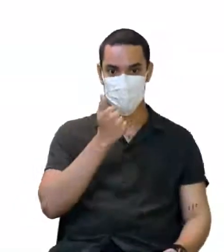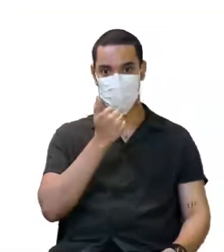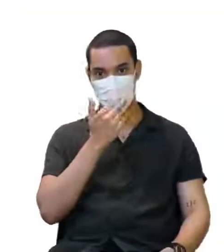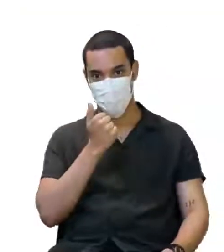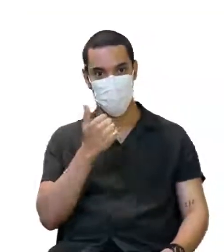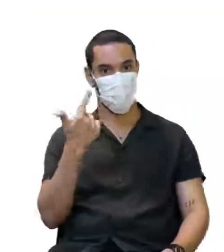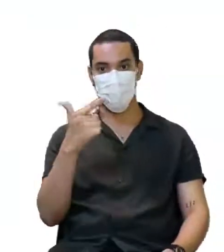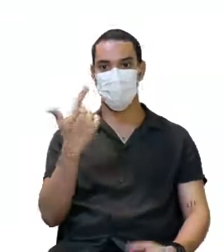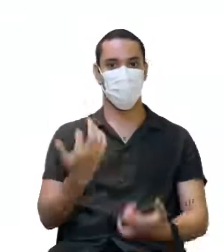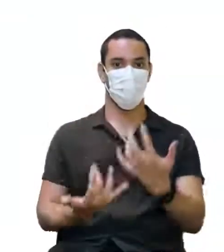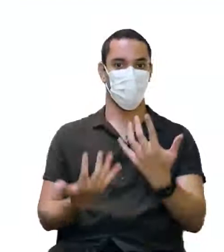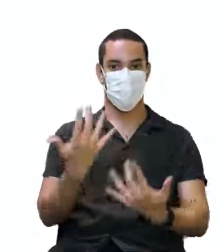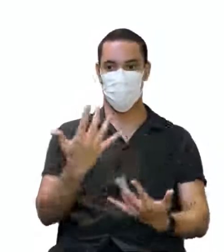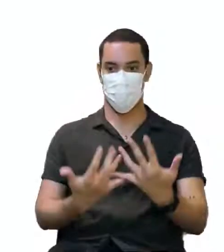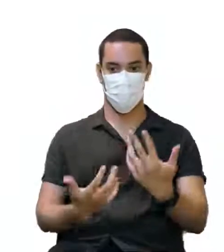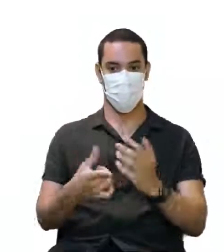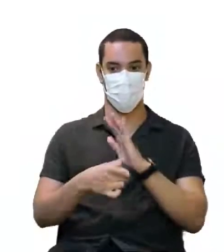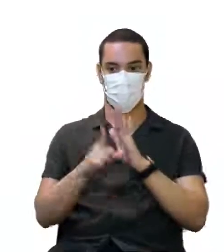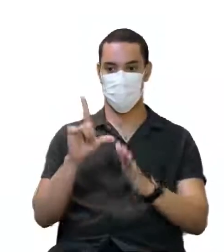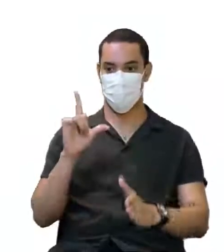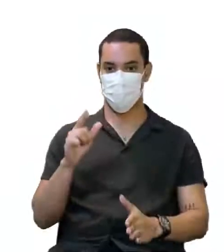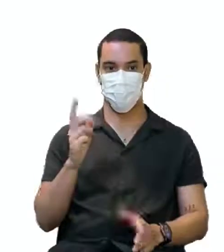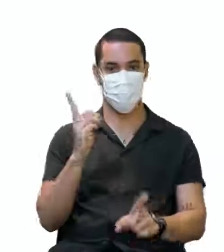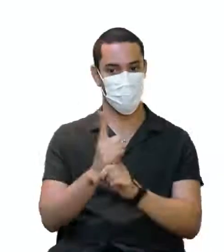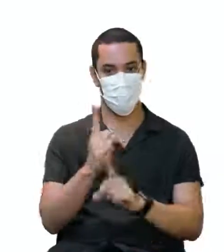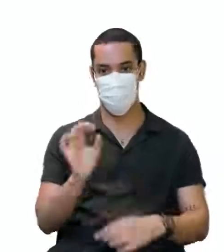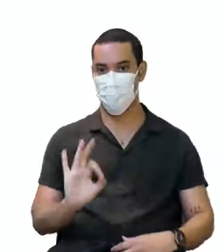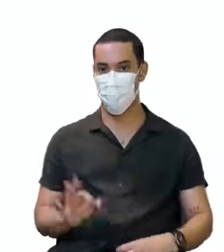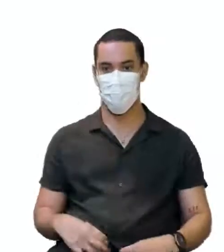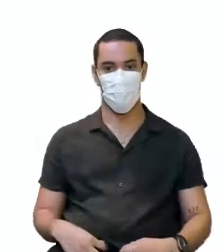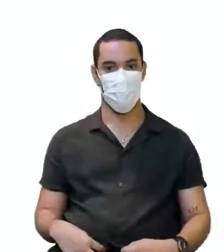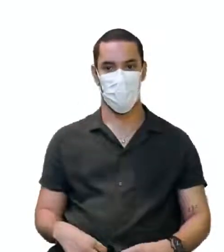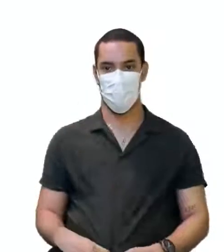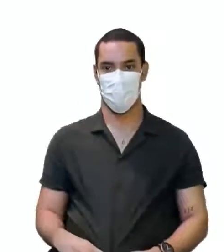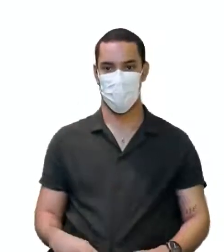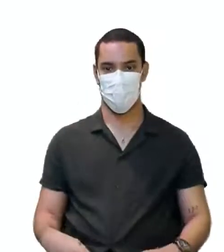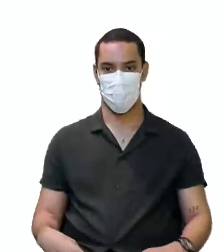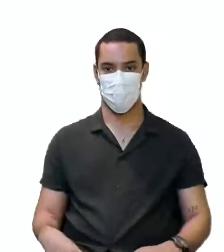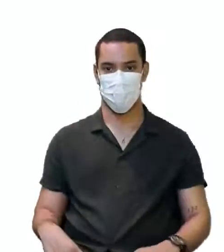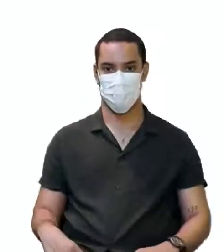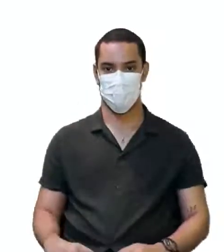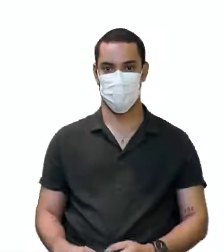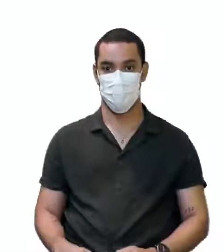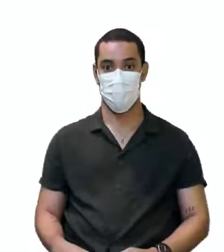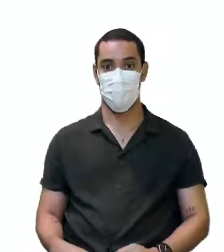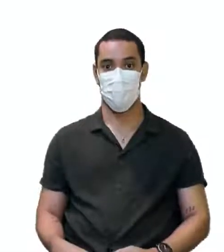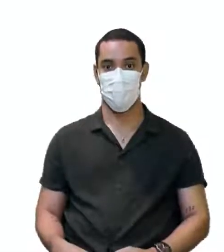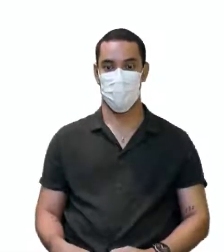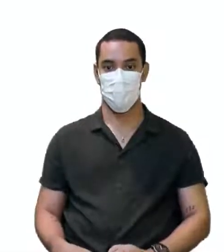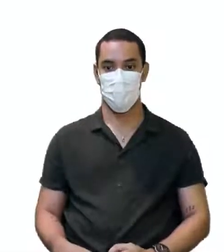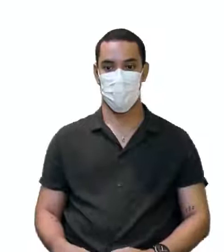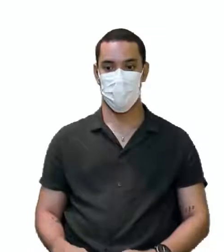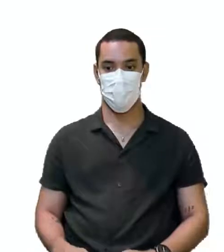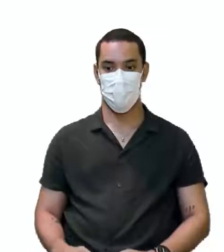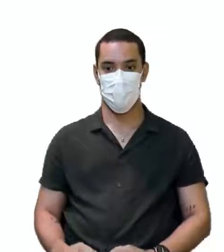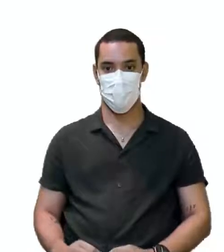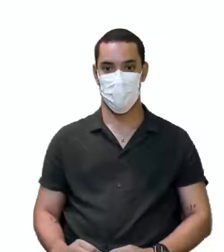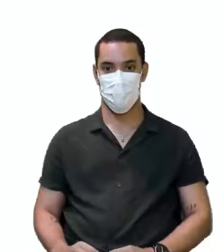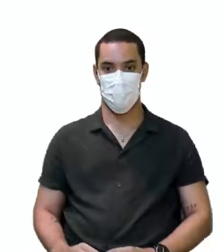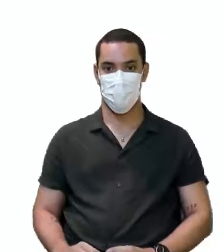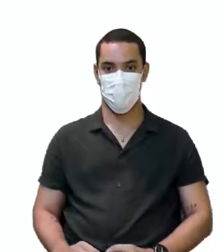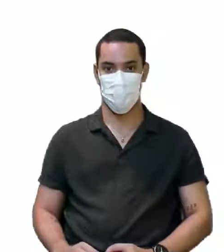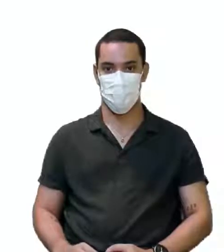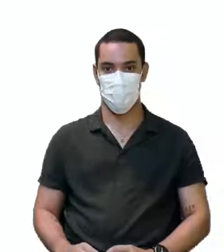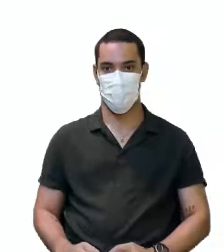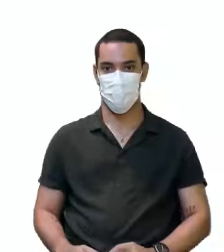tinha fogo, eles não tinham descoberto fogo ainda, tá? Então, eles tinham que caçar, comer,